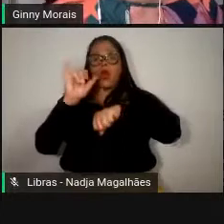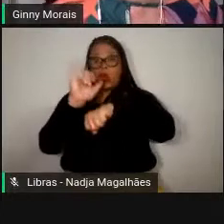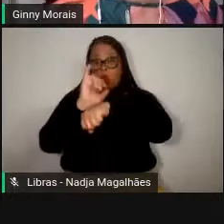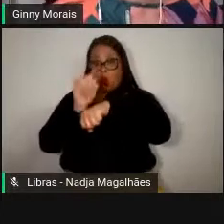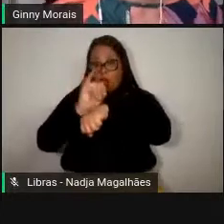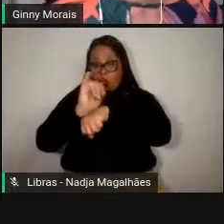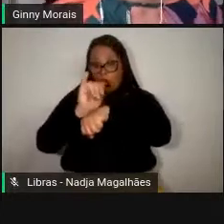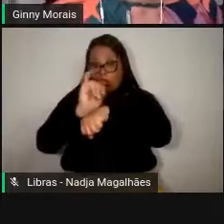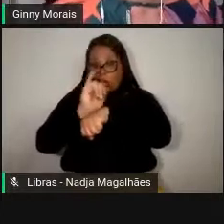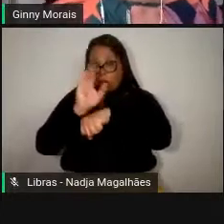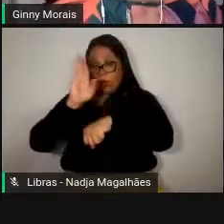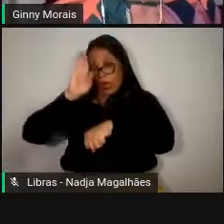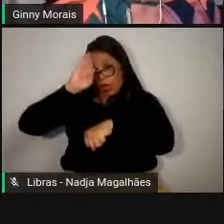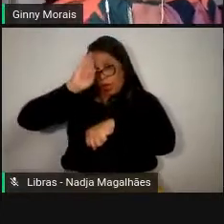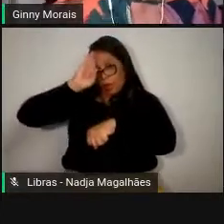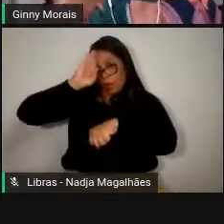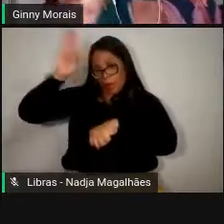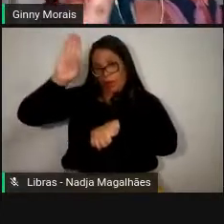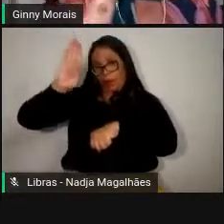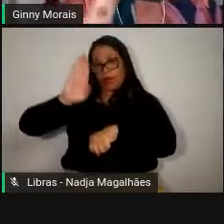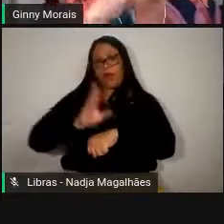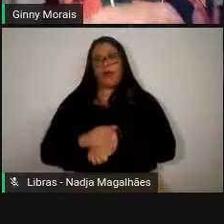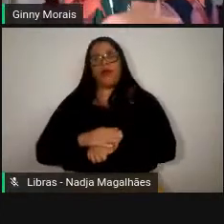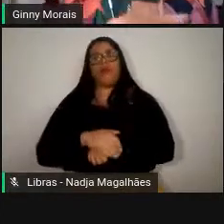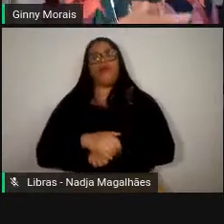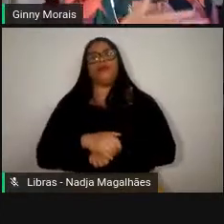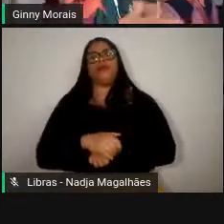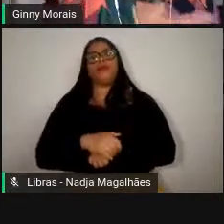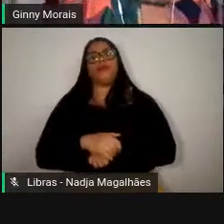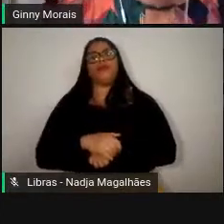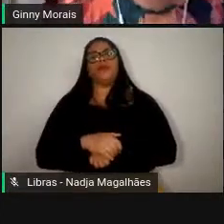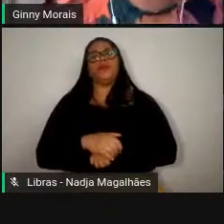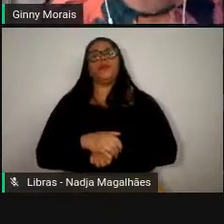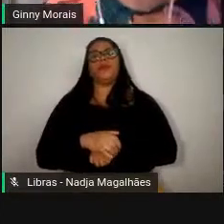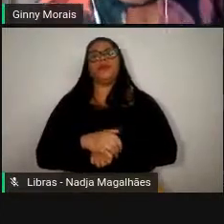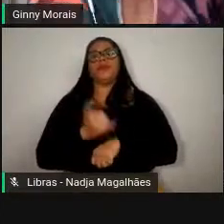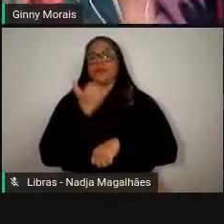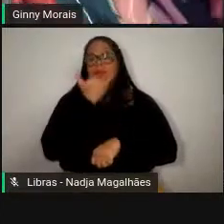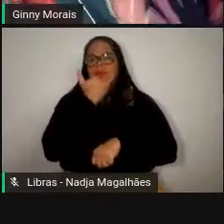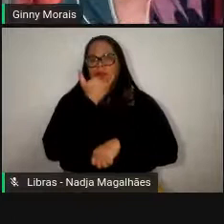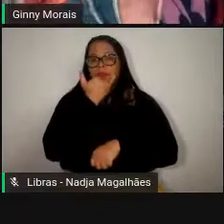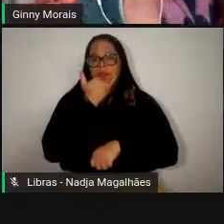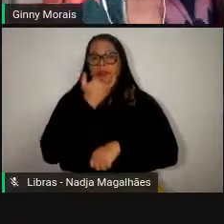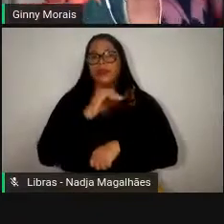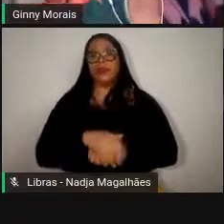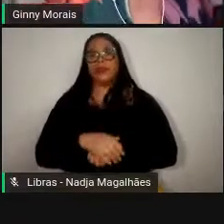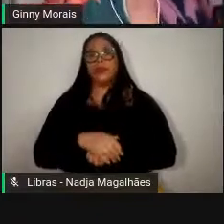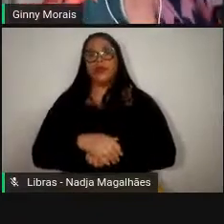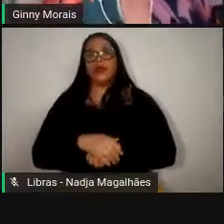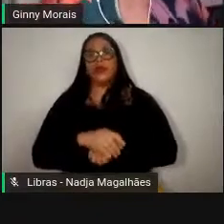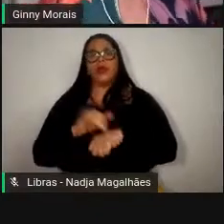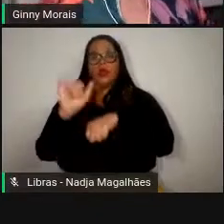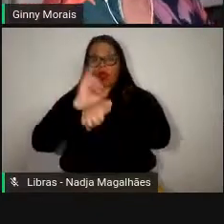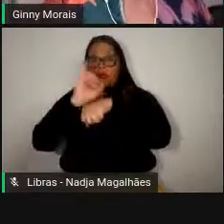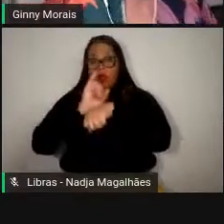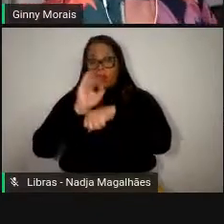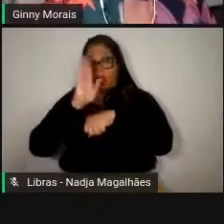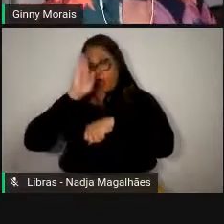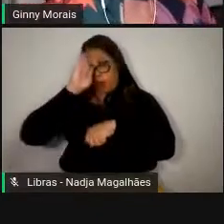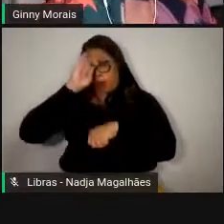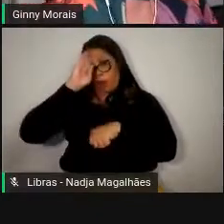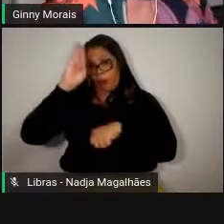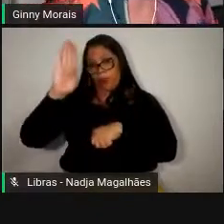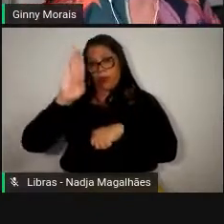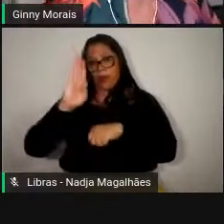ele é a plataforma preferida, perdão, gente, o YouTube, ele é a plataforma